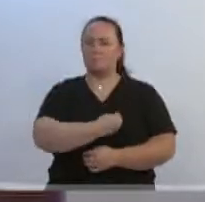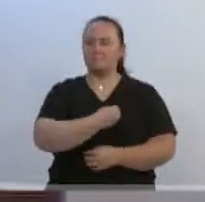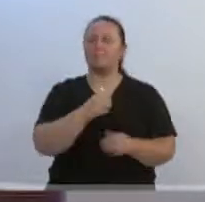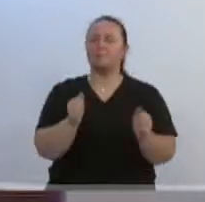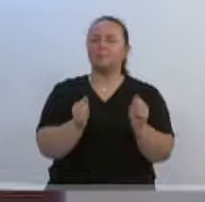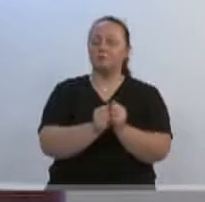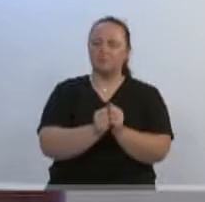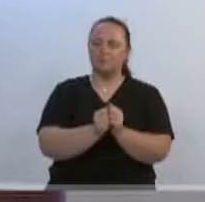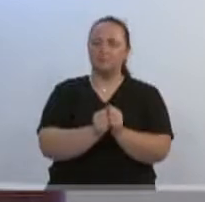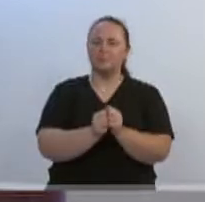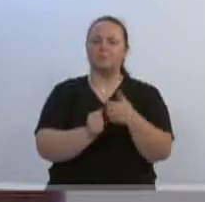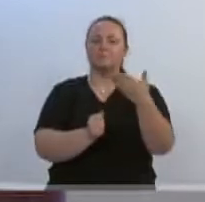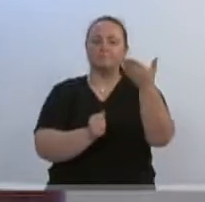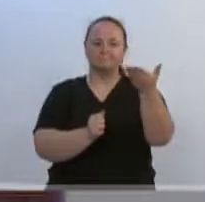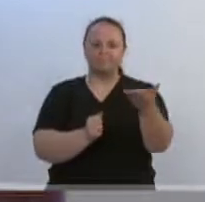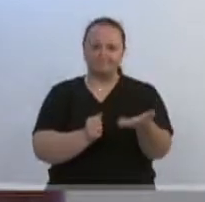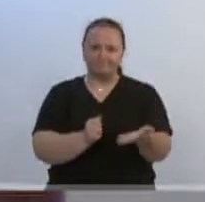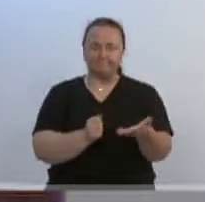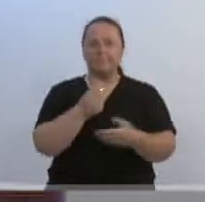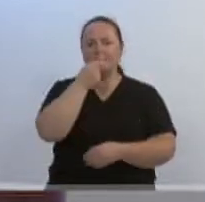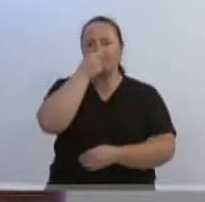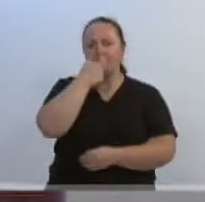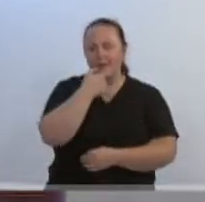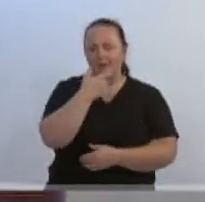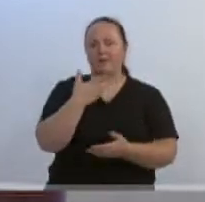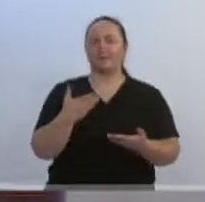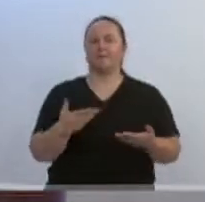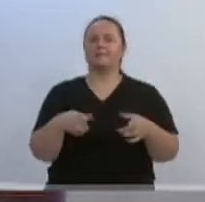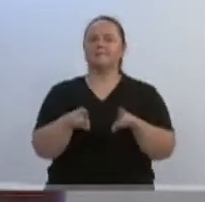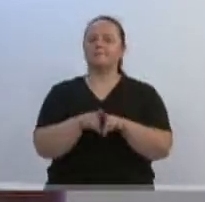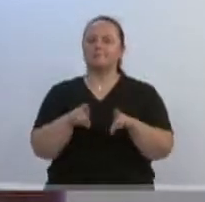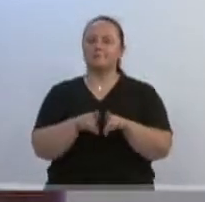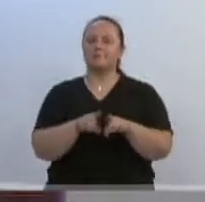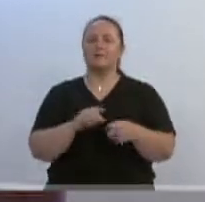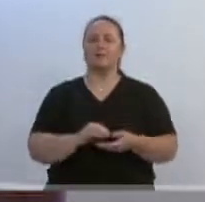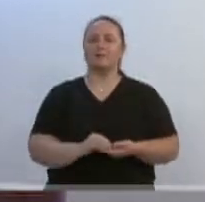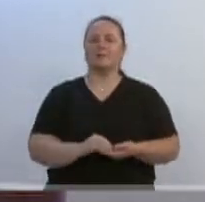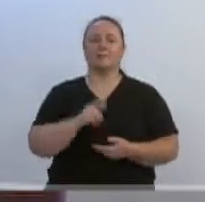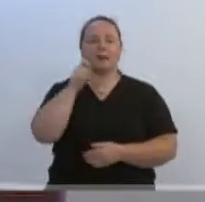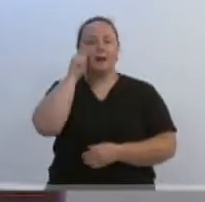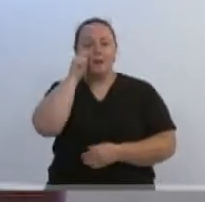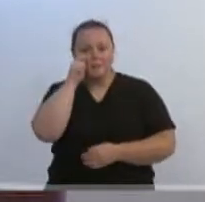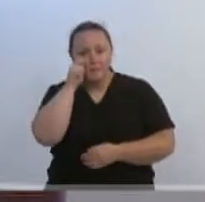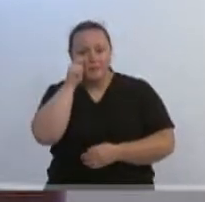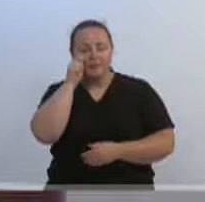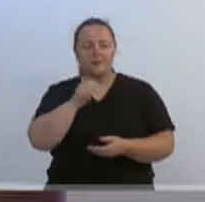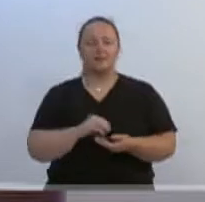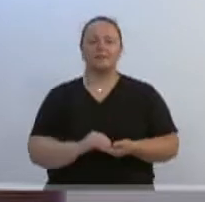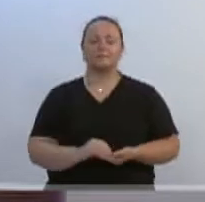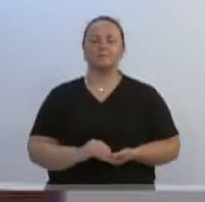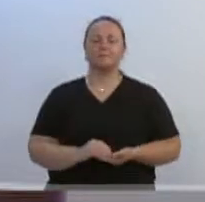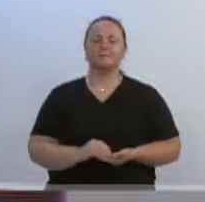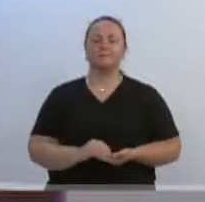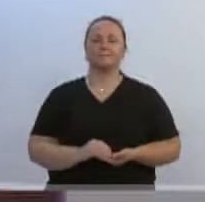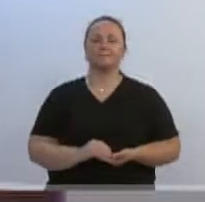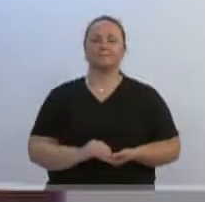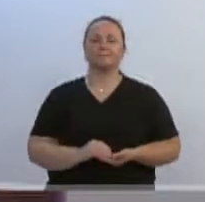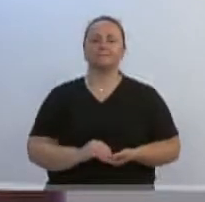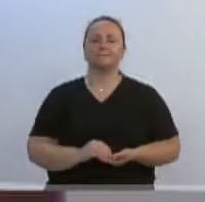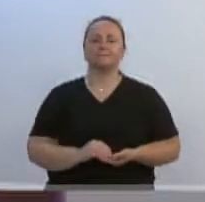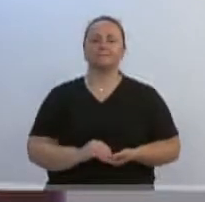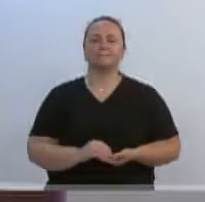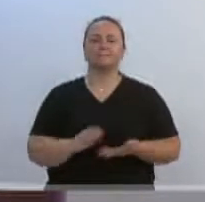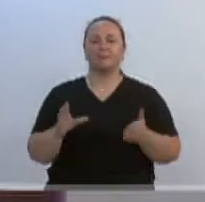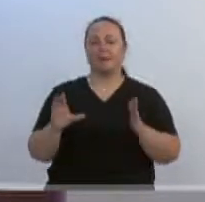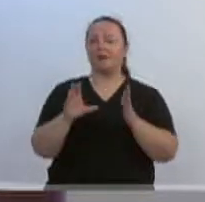vereadora becker vereadora aqui o almir vereador também o alexandre estivemos